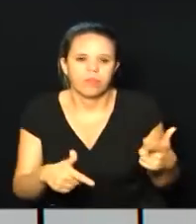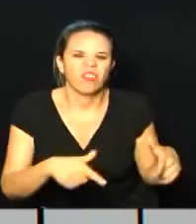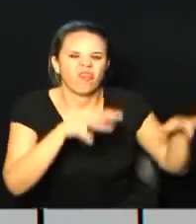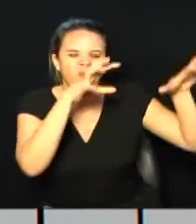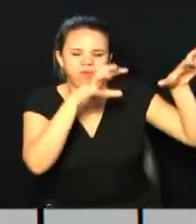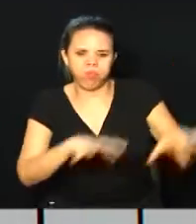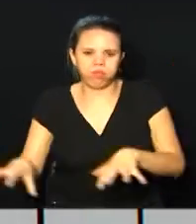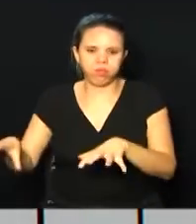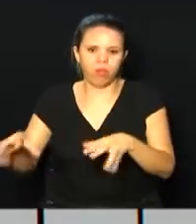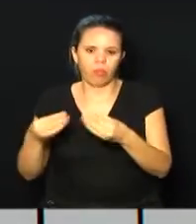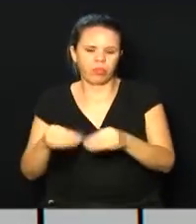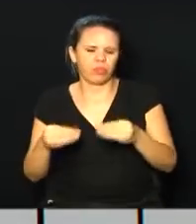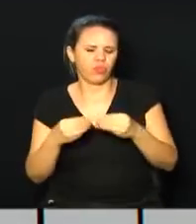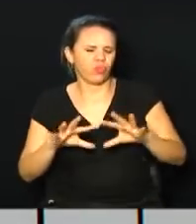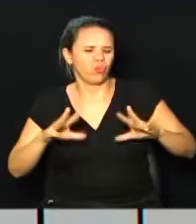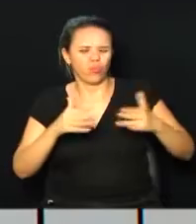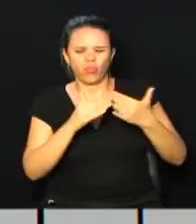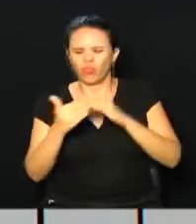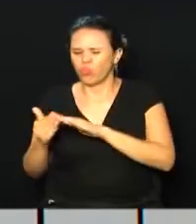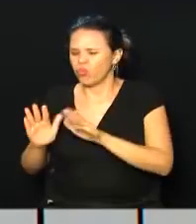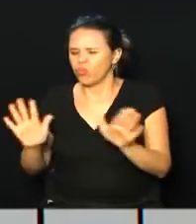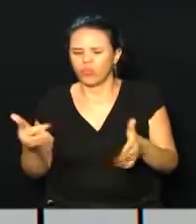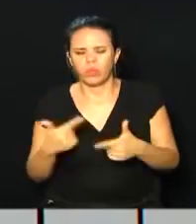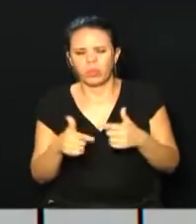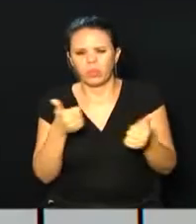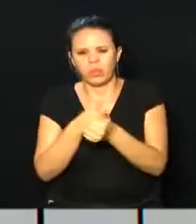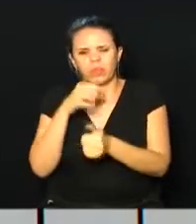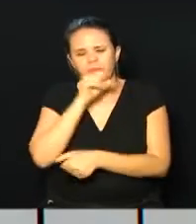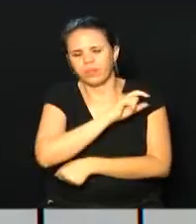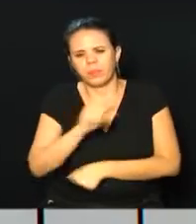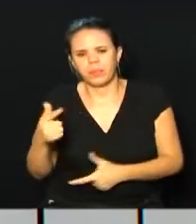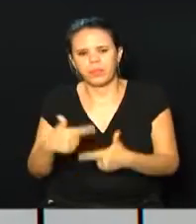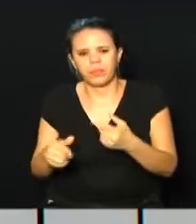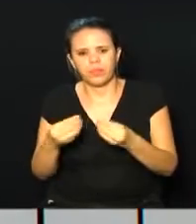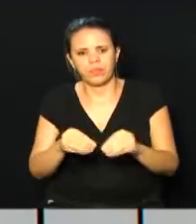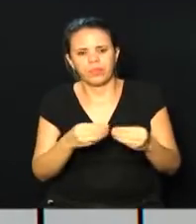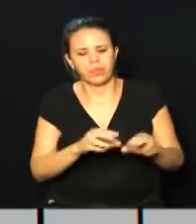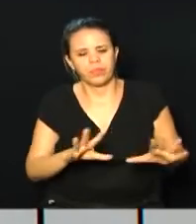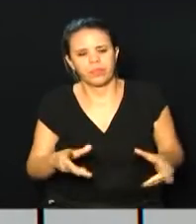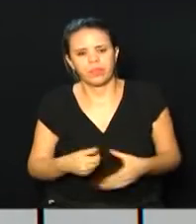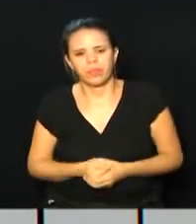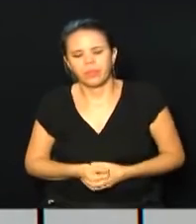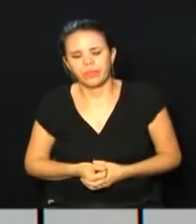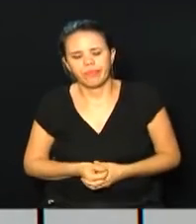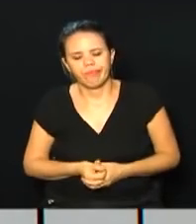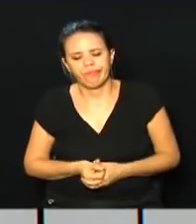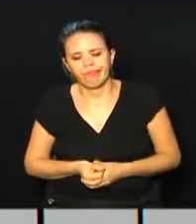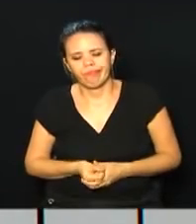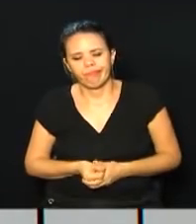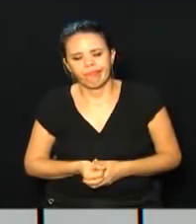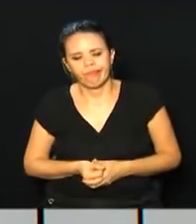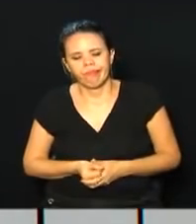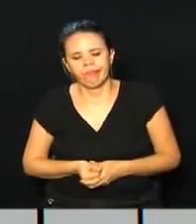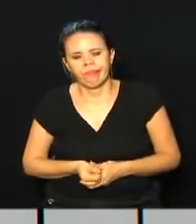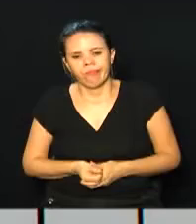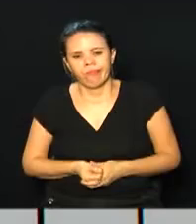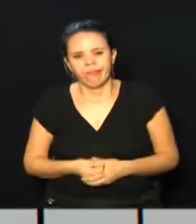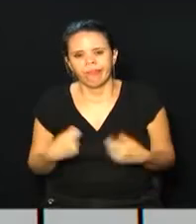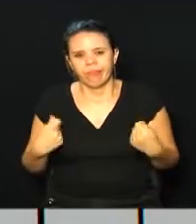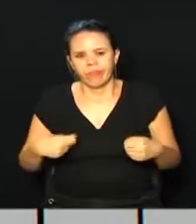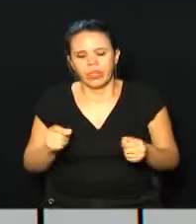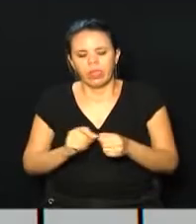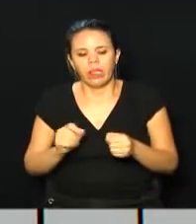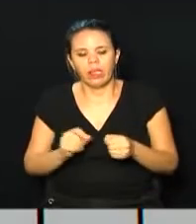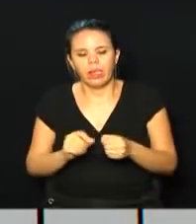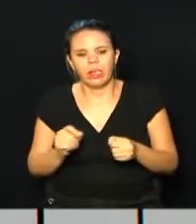assim, que chova demais num prazo pequeno e acontece esses problemas. Mas a gente precisava fazer com que